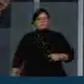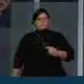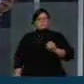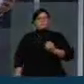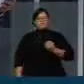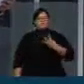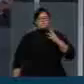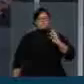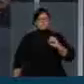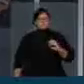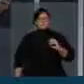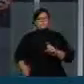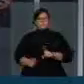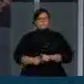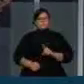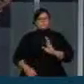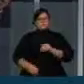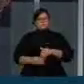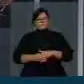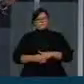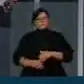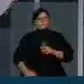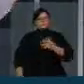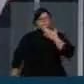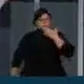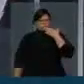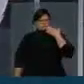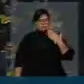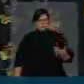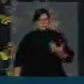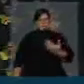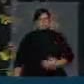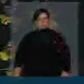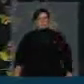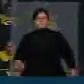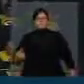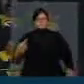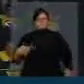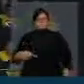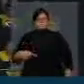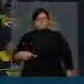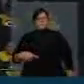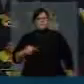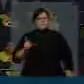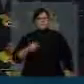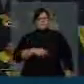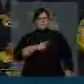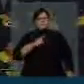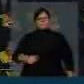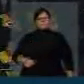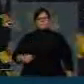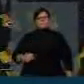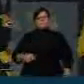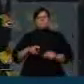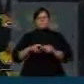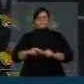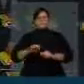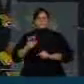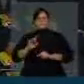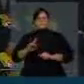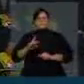PV também se manifestou favorável e contra o veto. Então, essas foram as colocações do